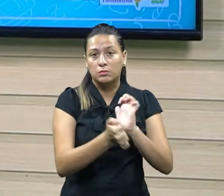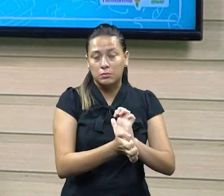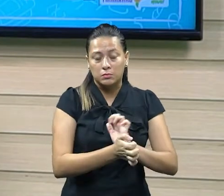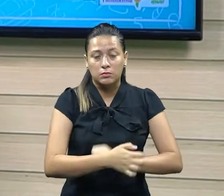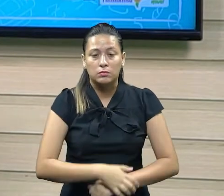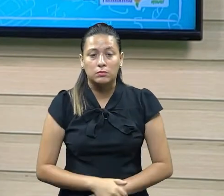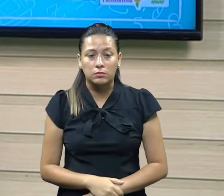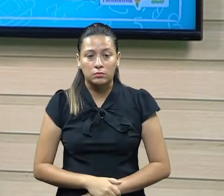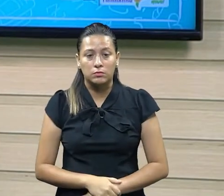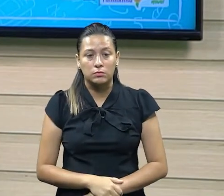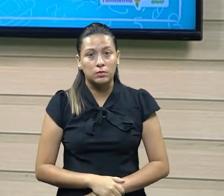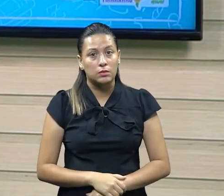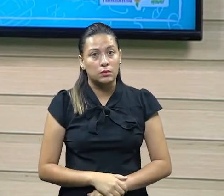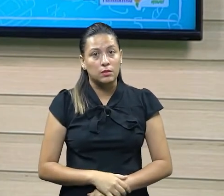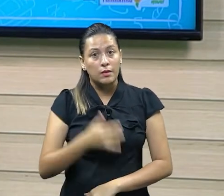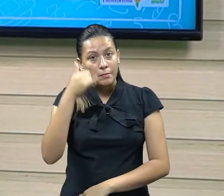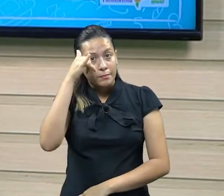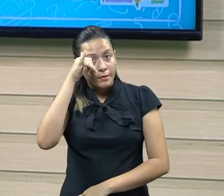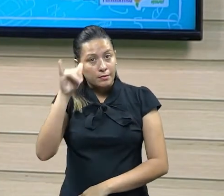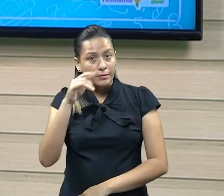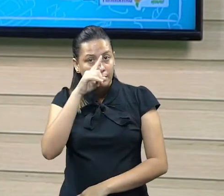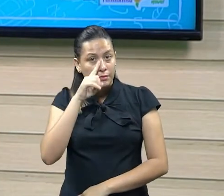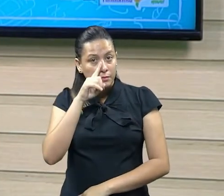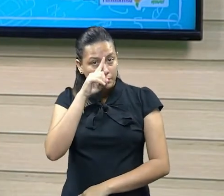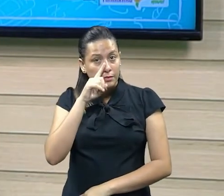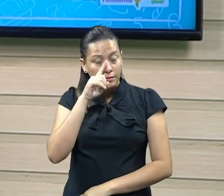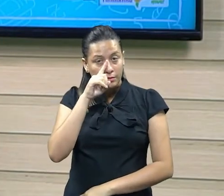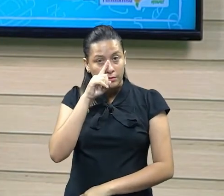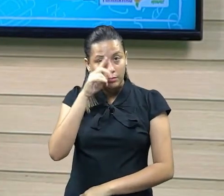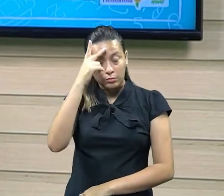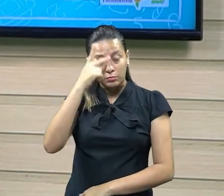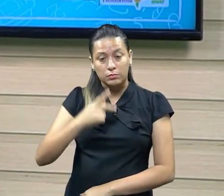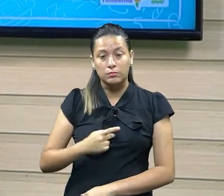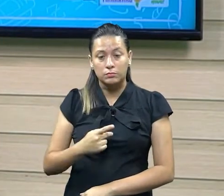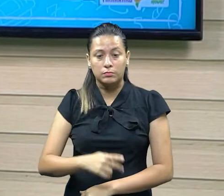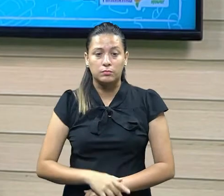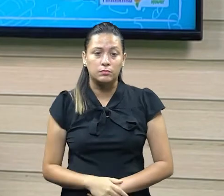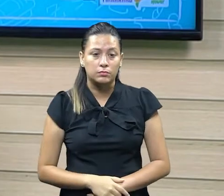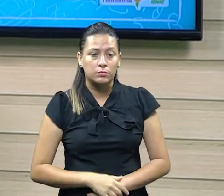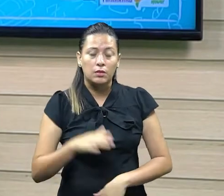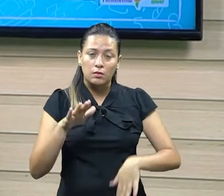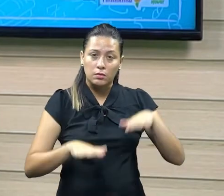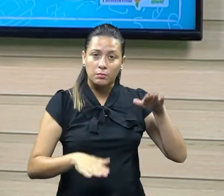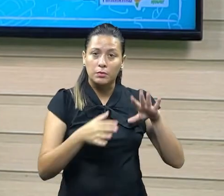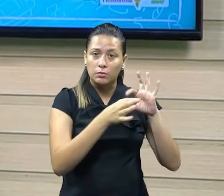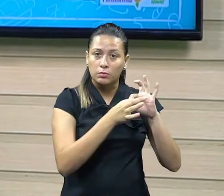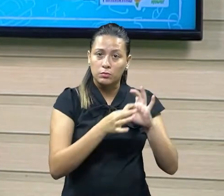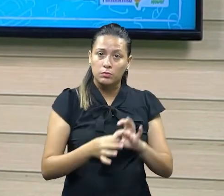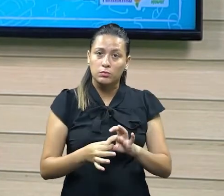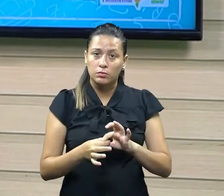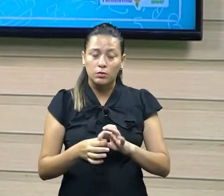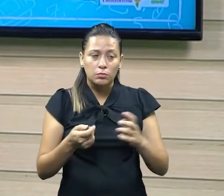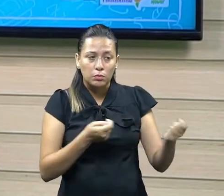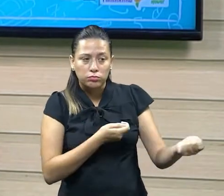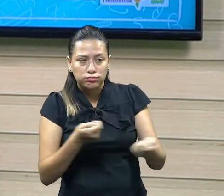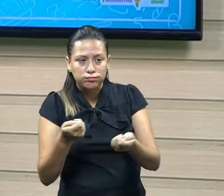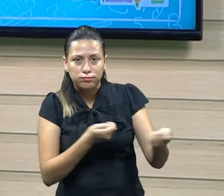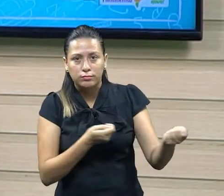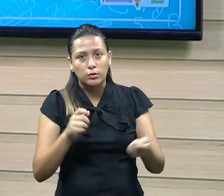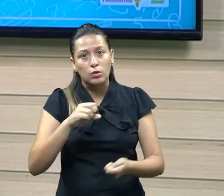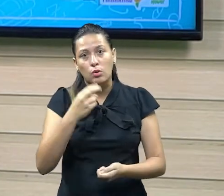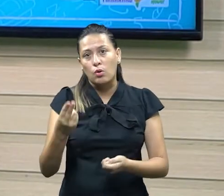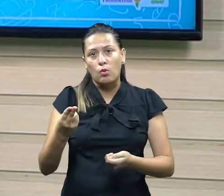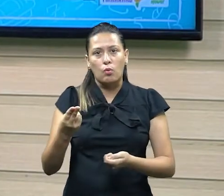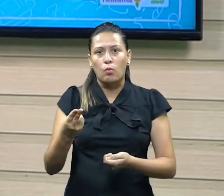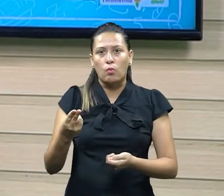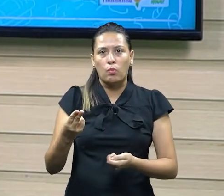desde que você não se coloque em risco e, dependendo da situação, você pode atacá-lo ou sair o mais rápido